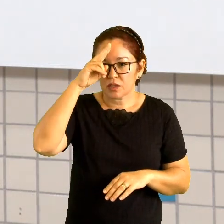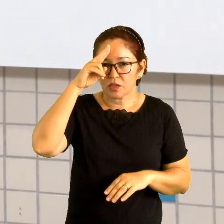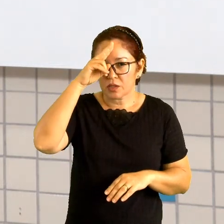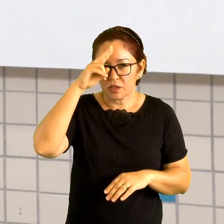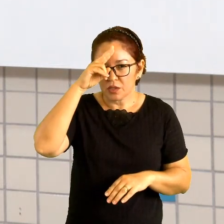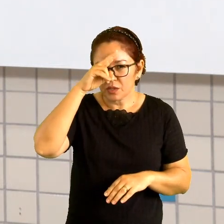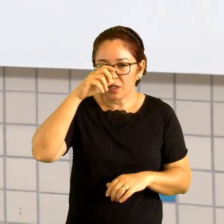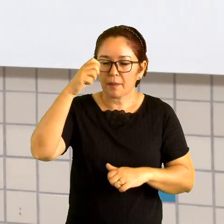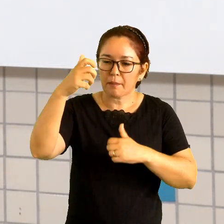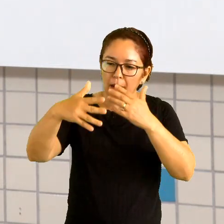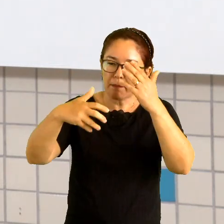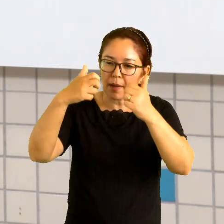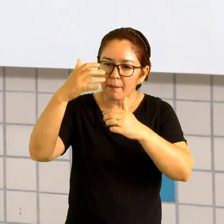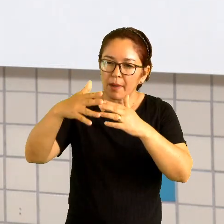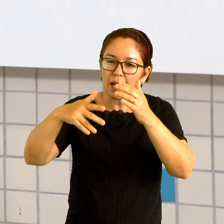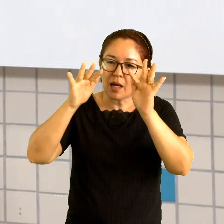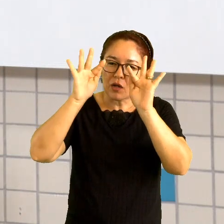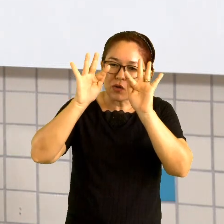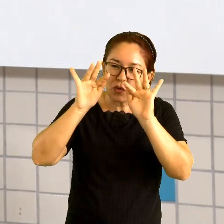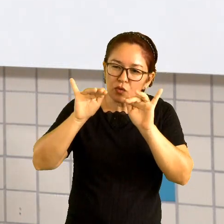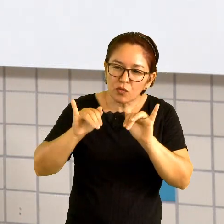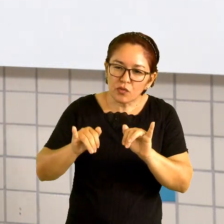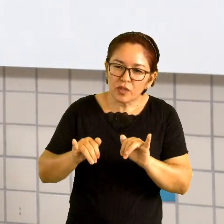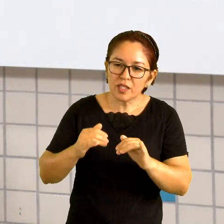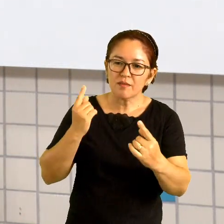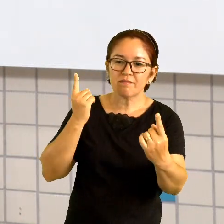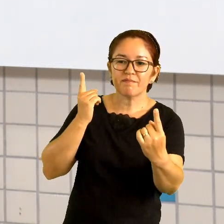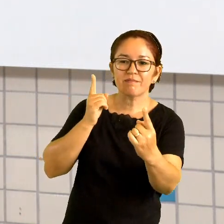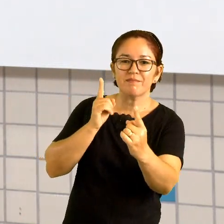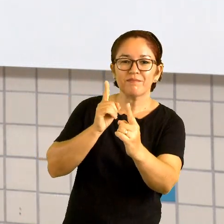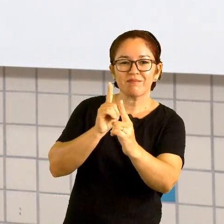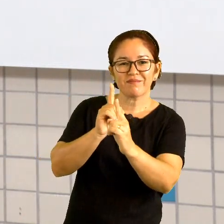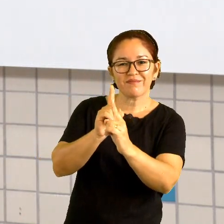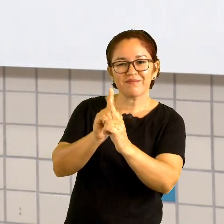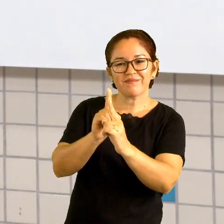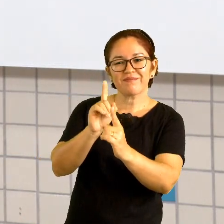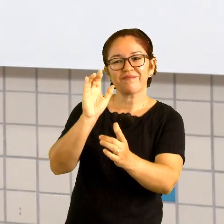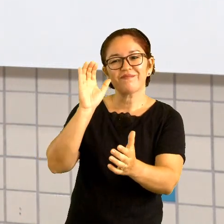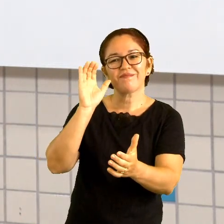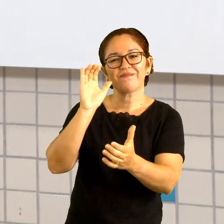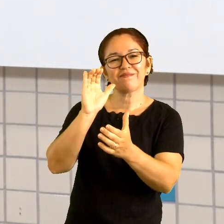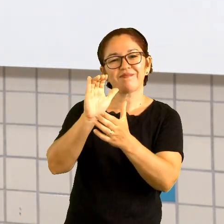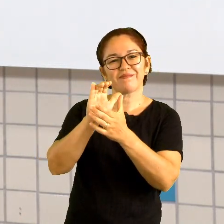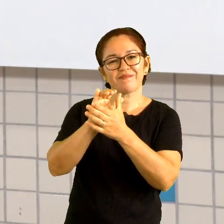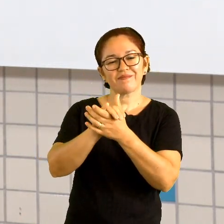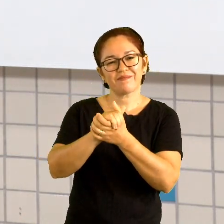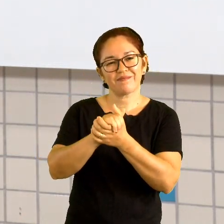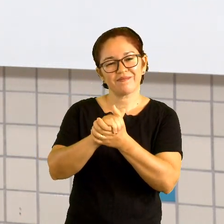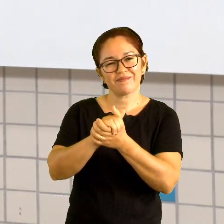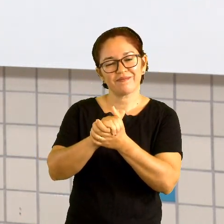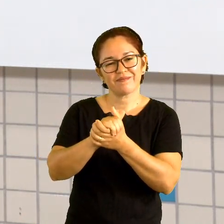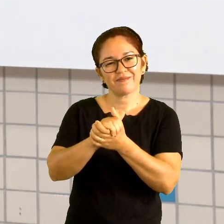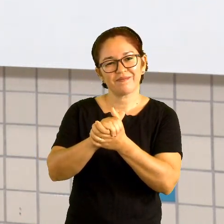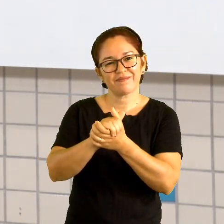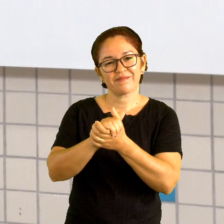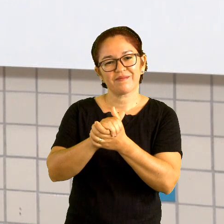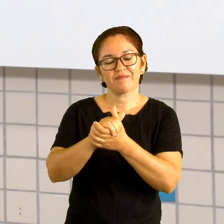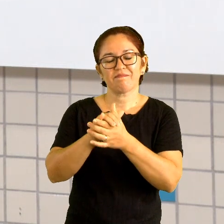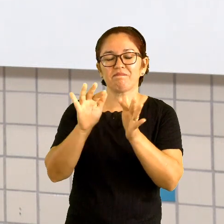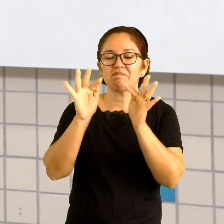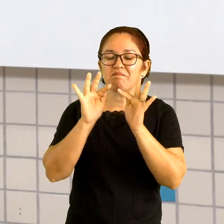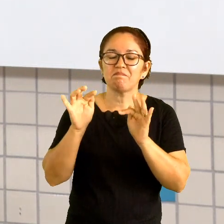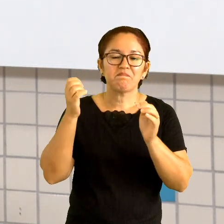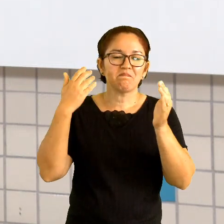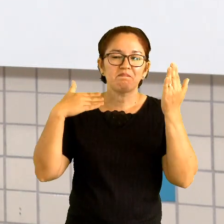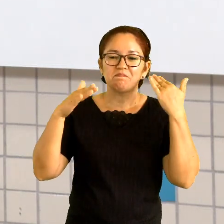se encontravam com um príncipe e se casavam com esse príncipe e iam viver felizes para